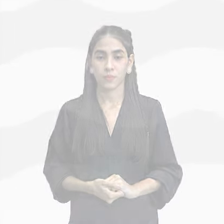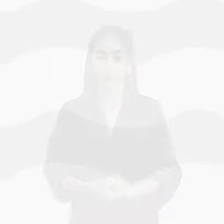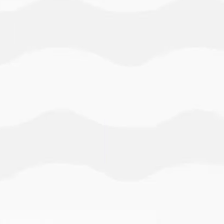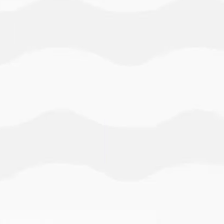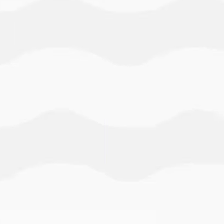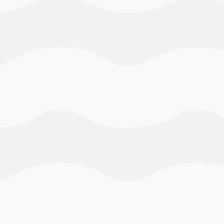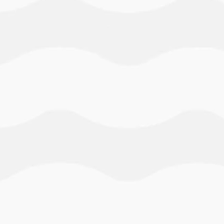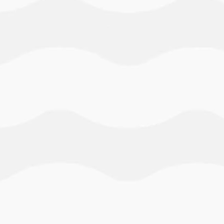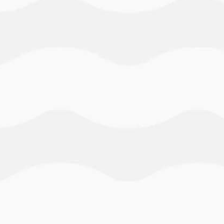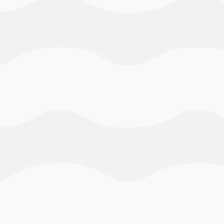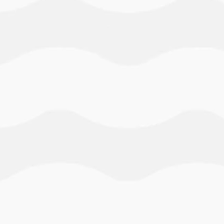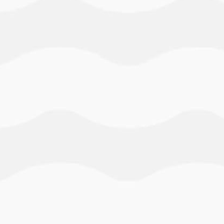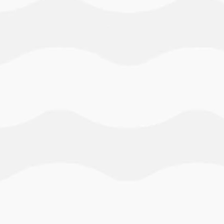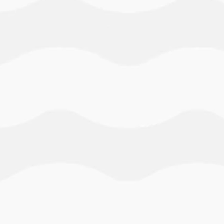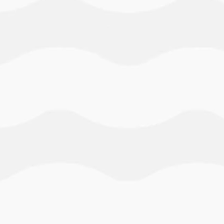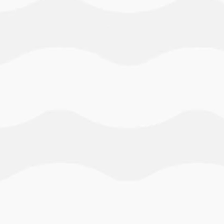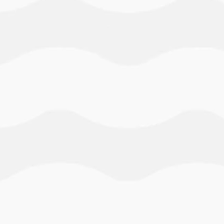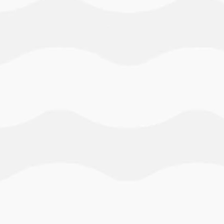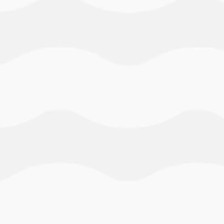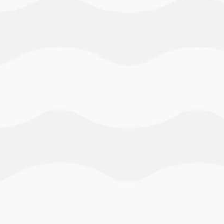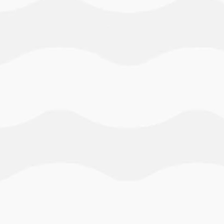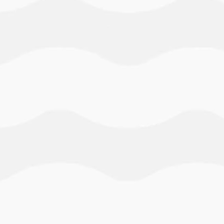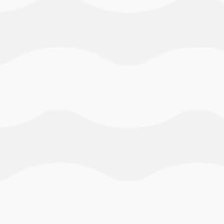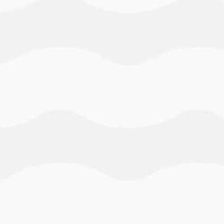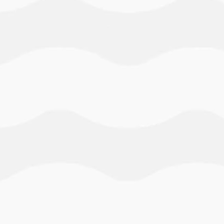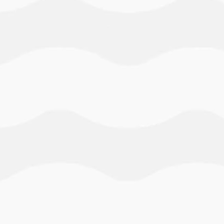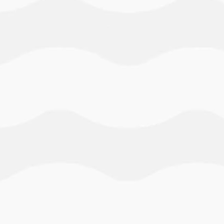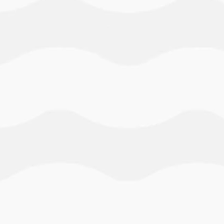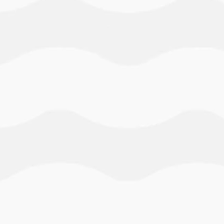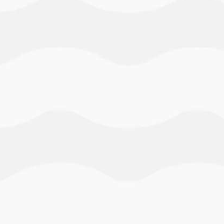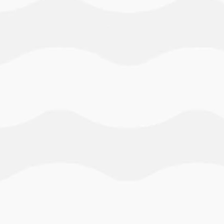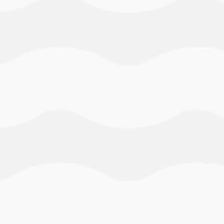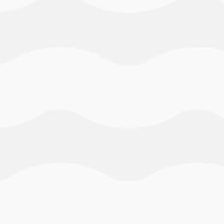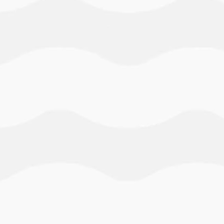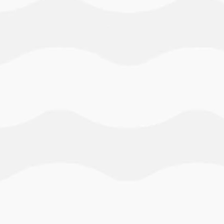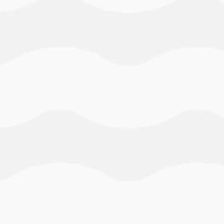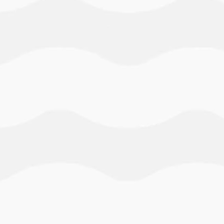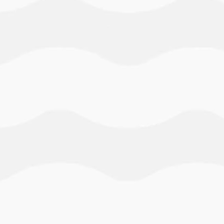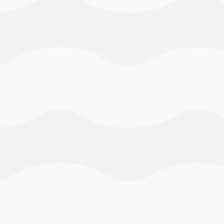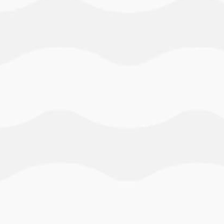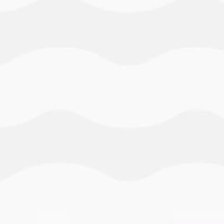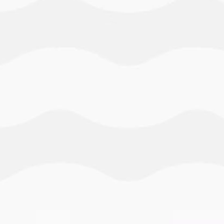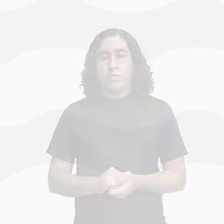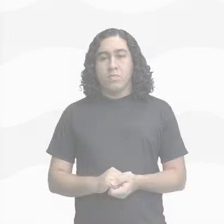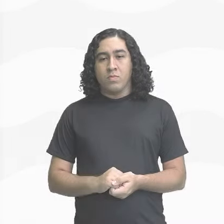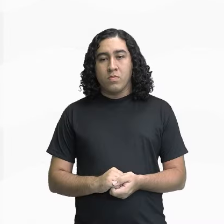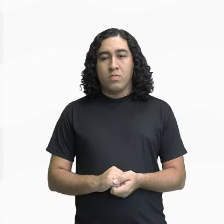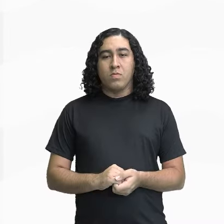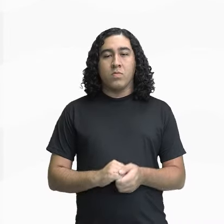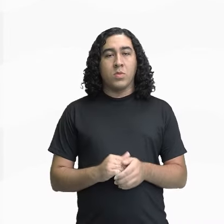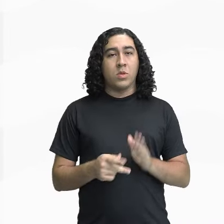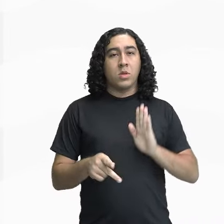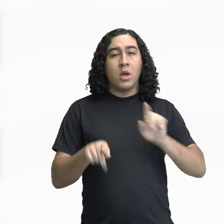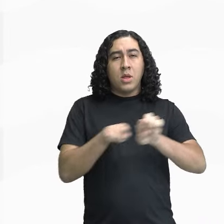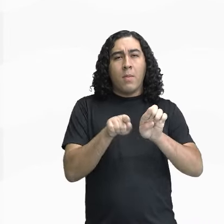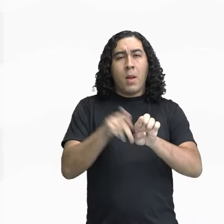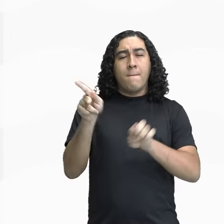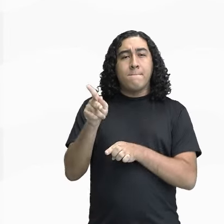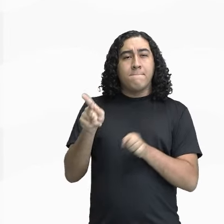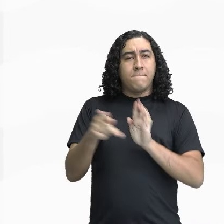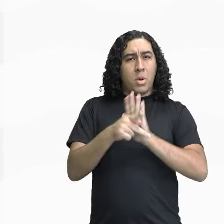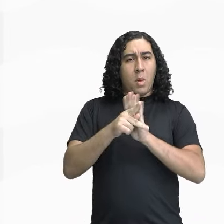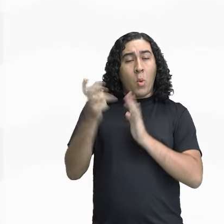modo de vida dessas pessoas, além de assegurar o quê? o uso sustentável. Lembrando que